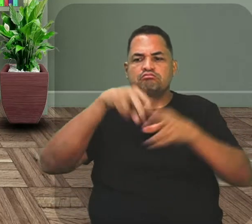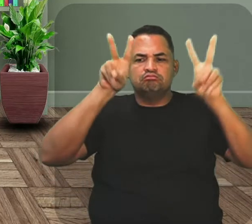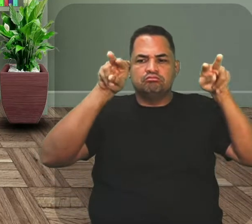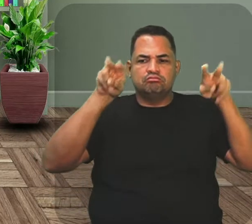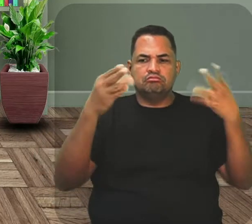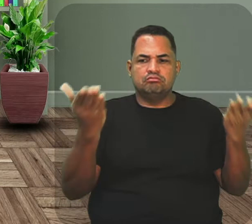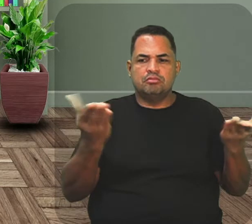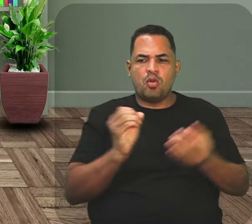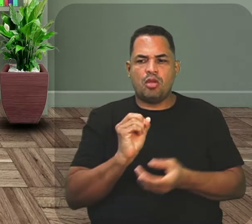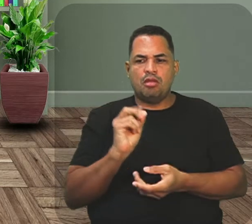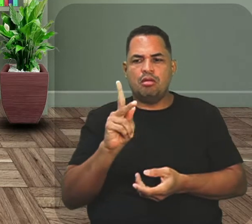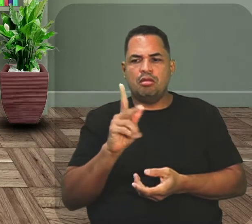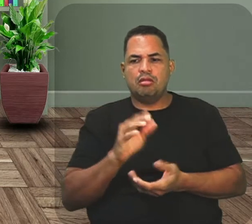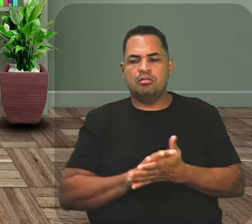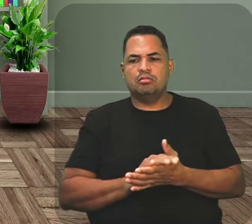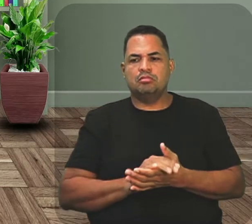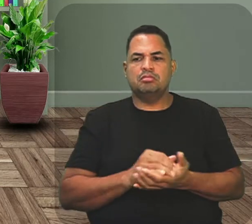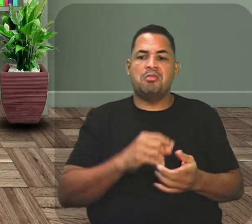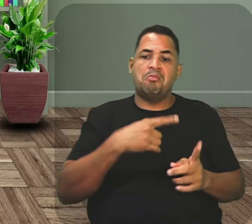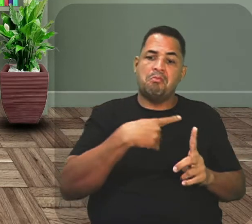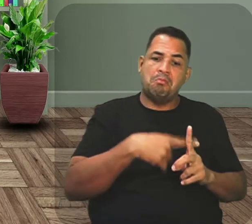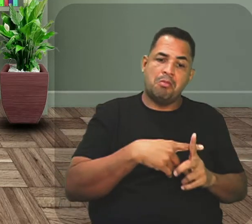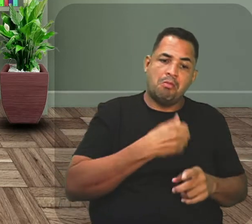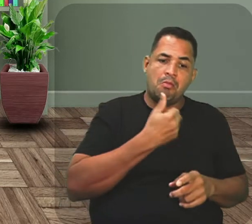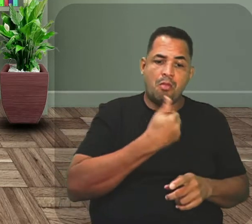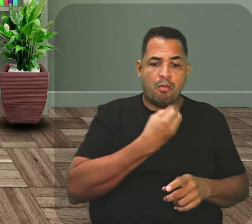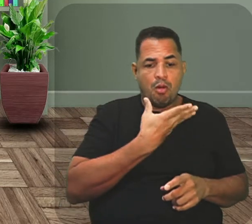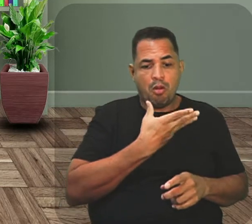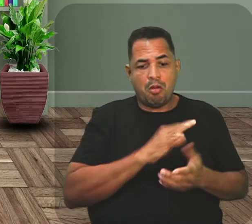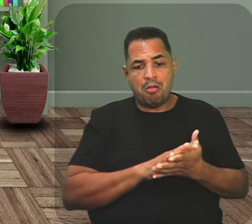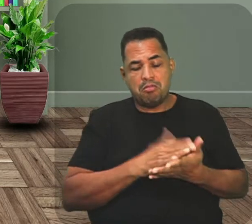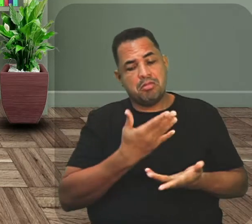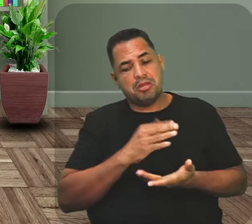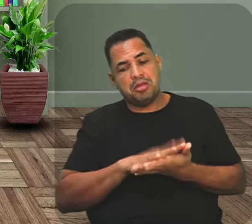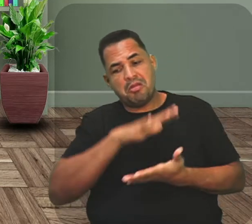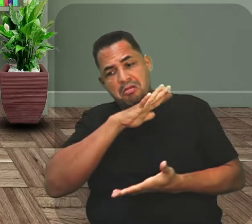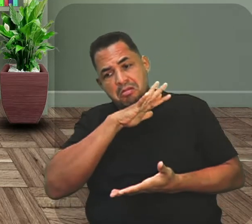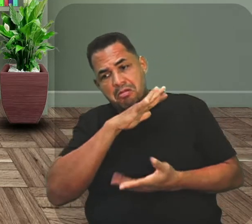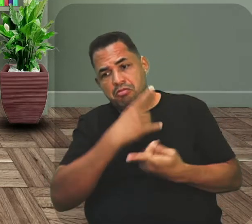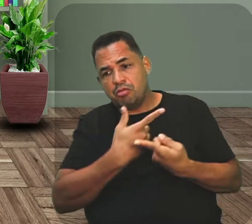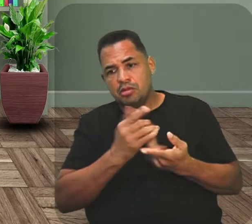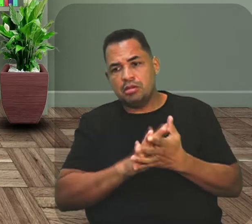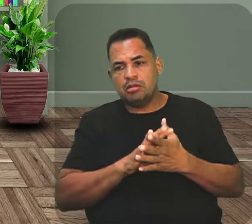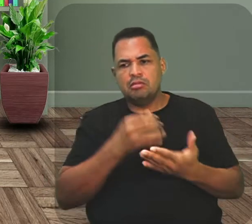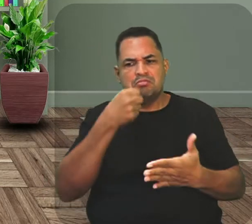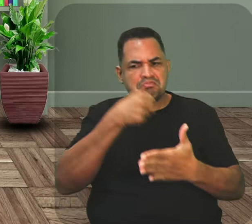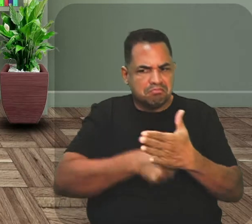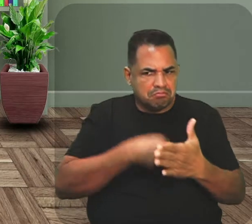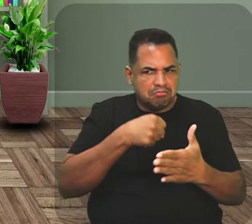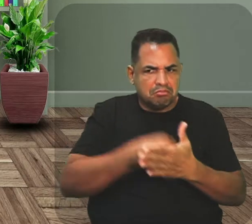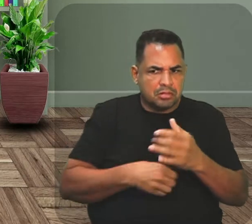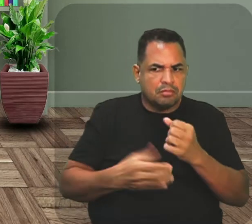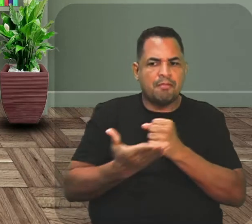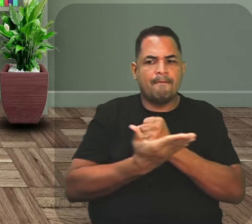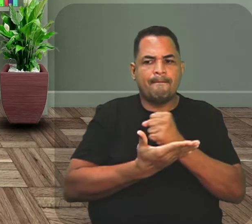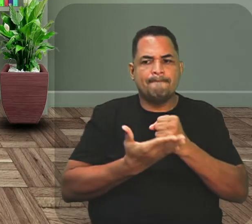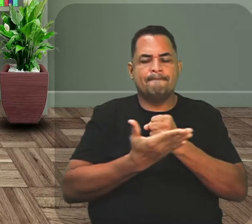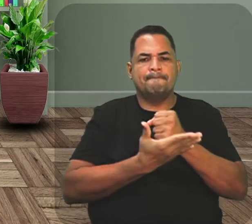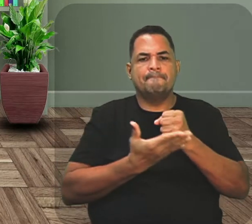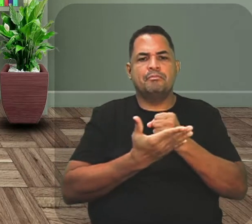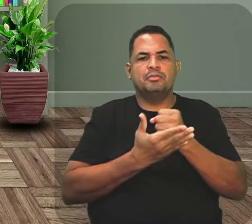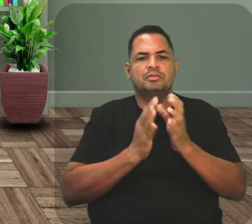temática, ok? Pontos positivos, pontos negativos e defendê-los sempre baseado em